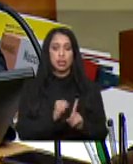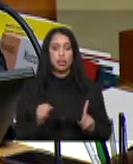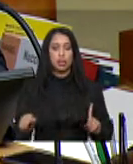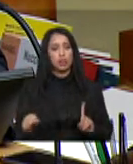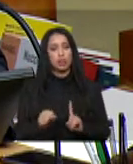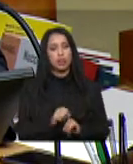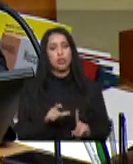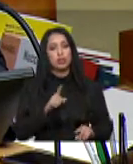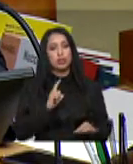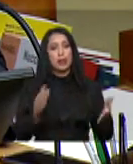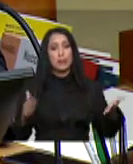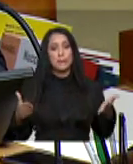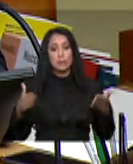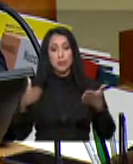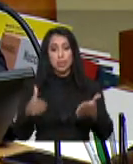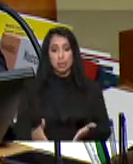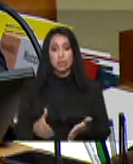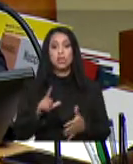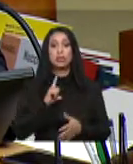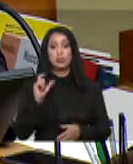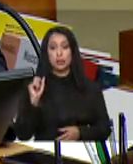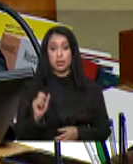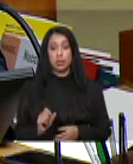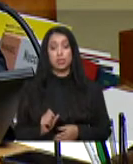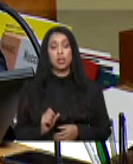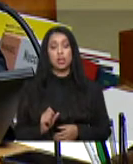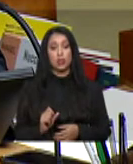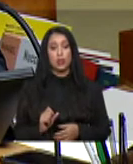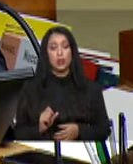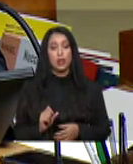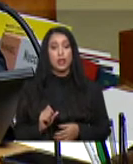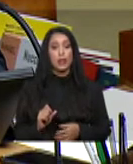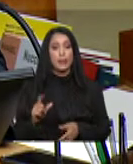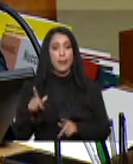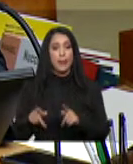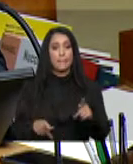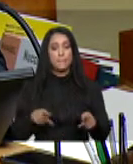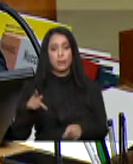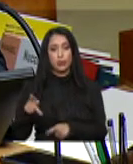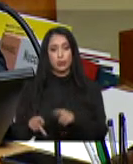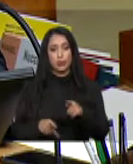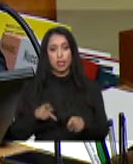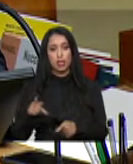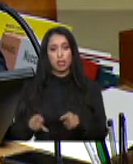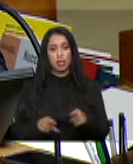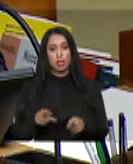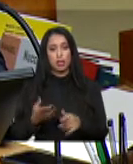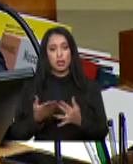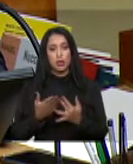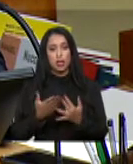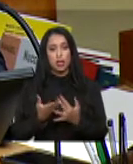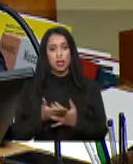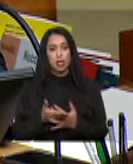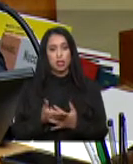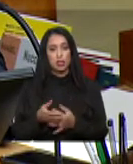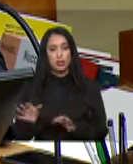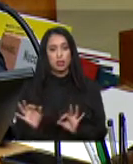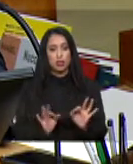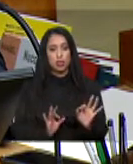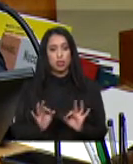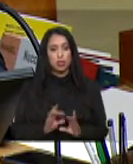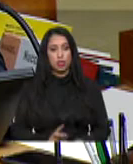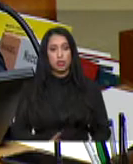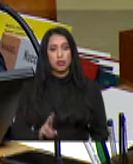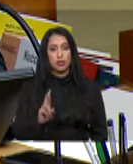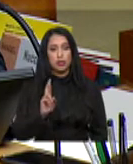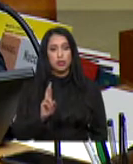haveria a participação da população por meio de organizações representativas